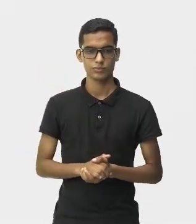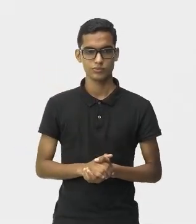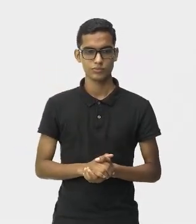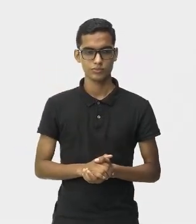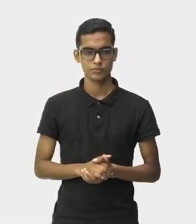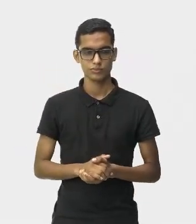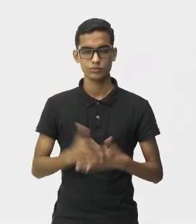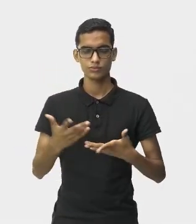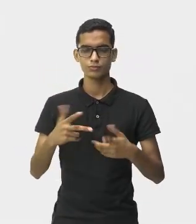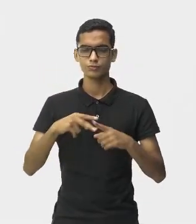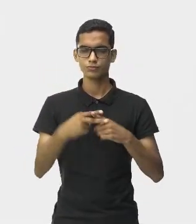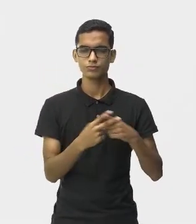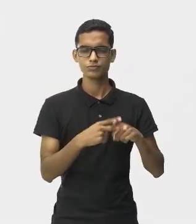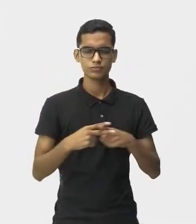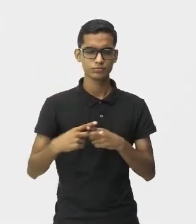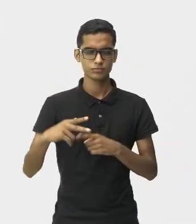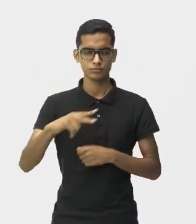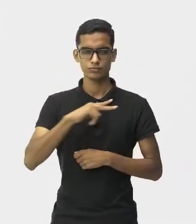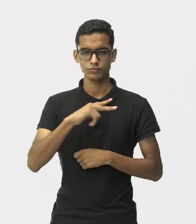Ajustes particulares.